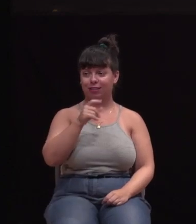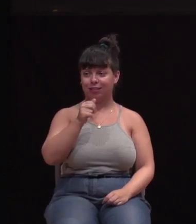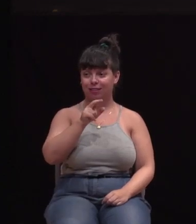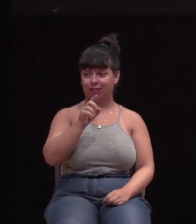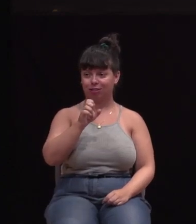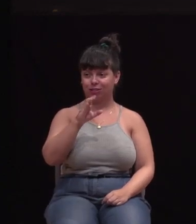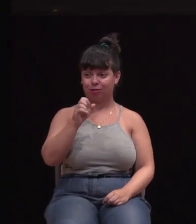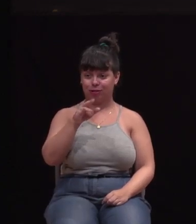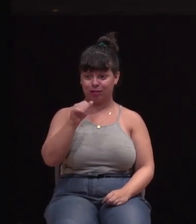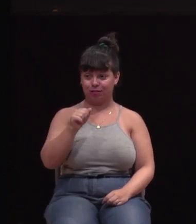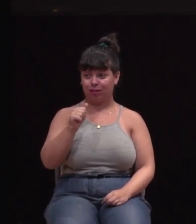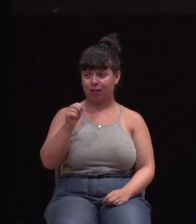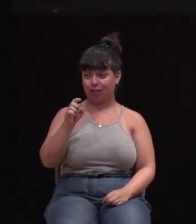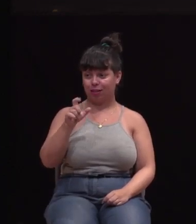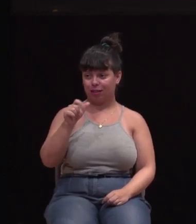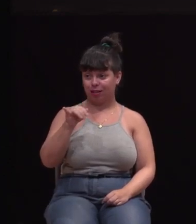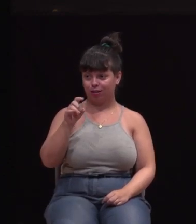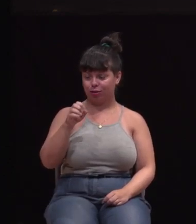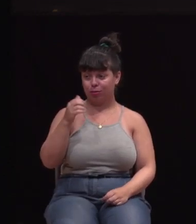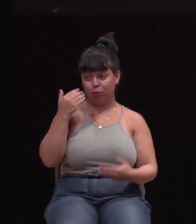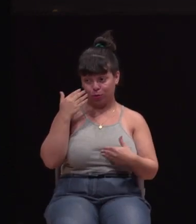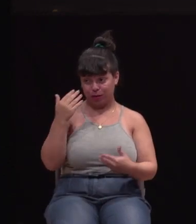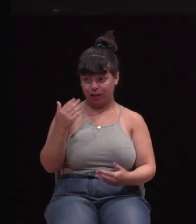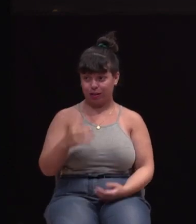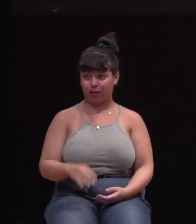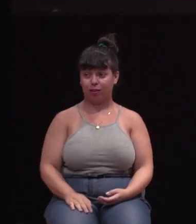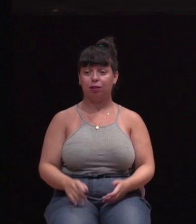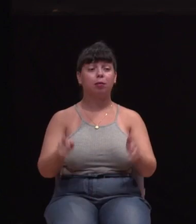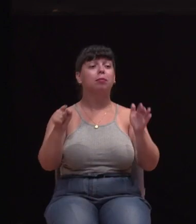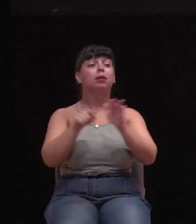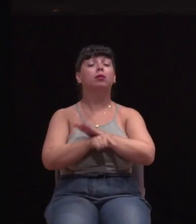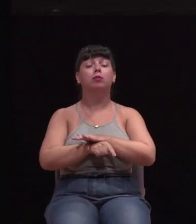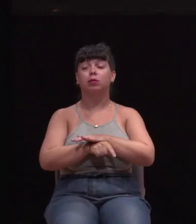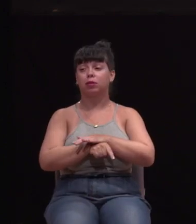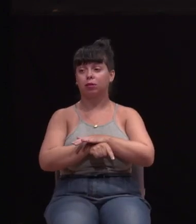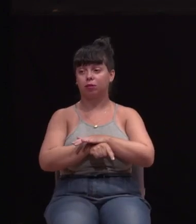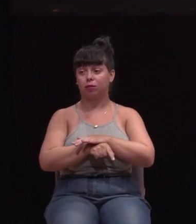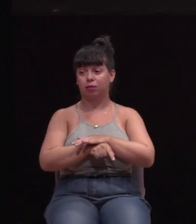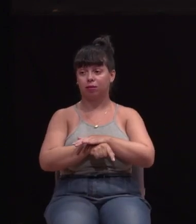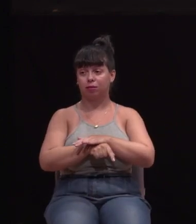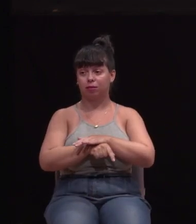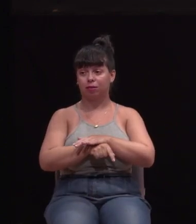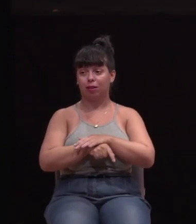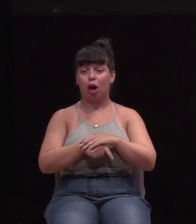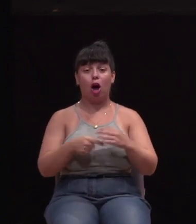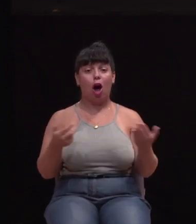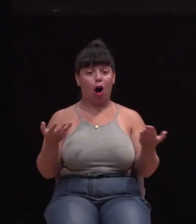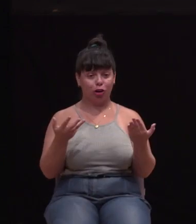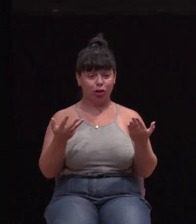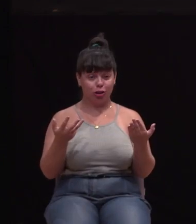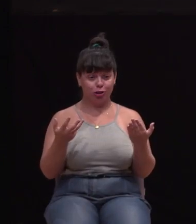Jeje. Adelaide, muito obrigada. A pergunta é, o que eu faço com tudo isso depois de hoje?